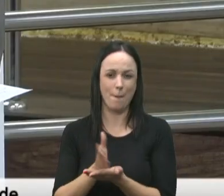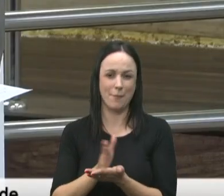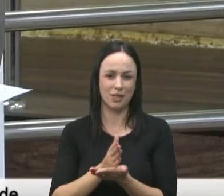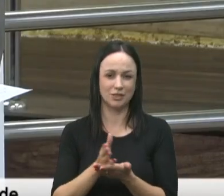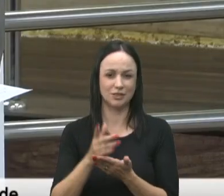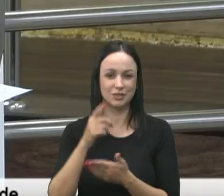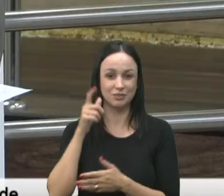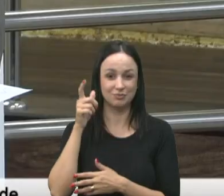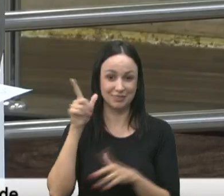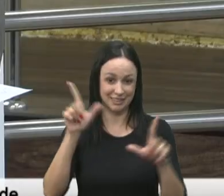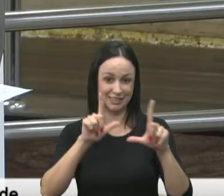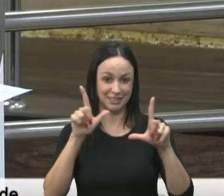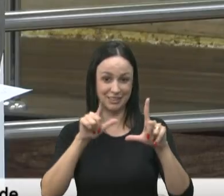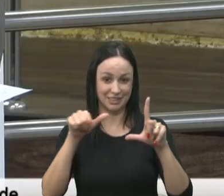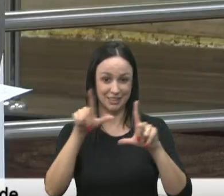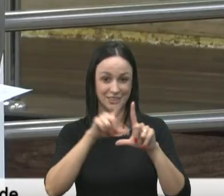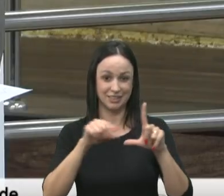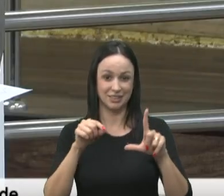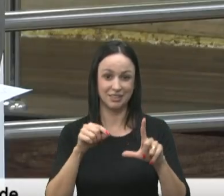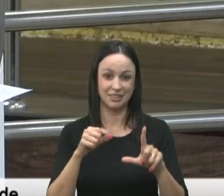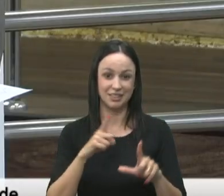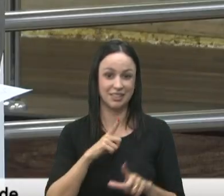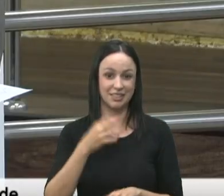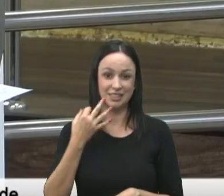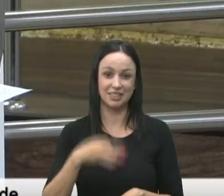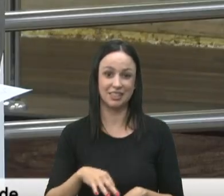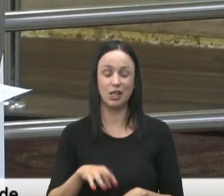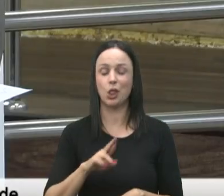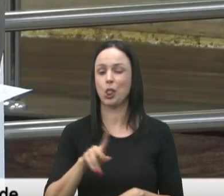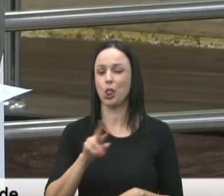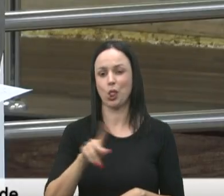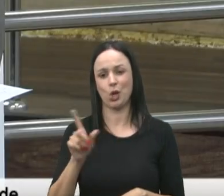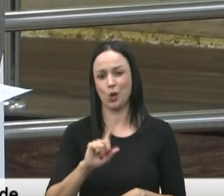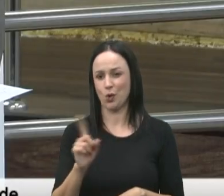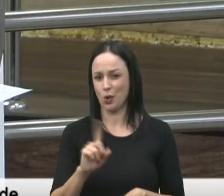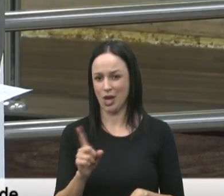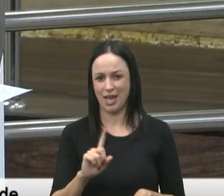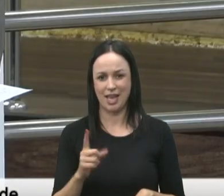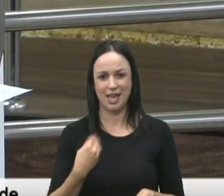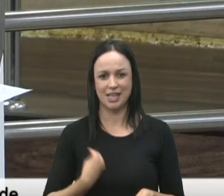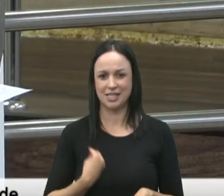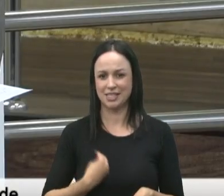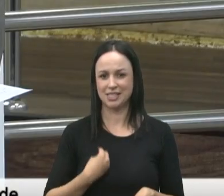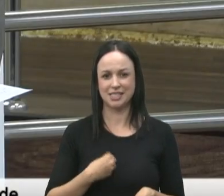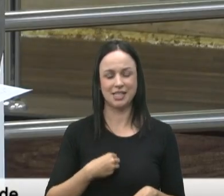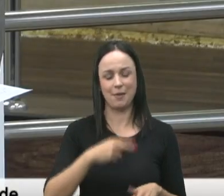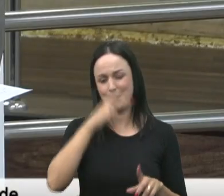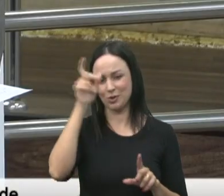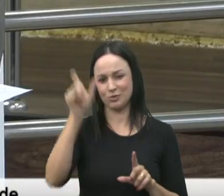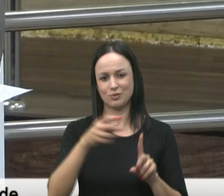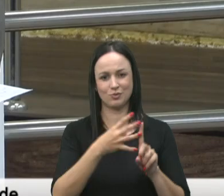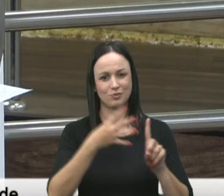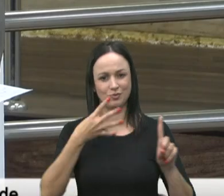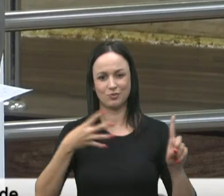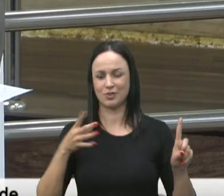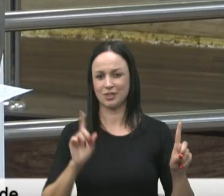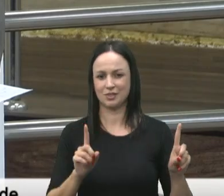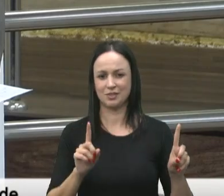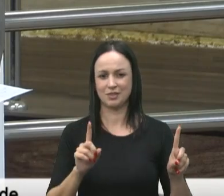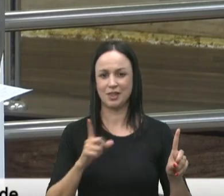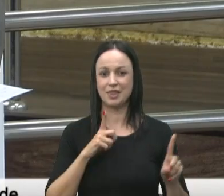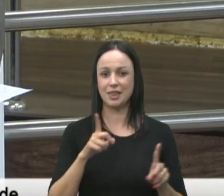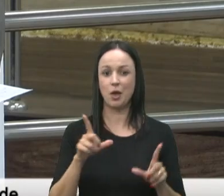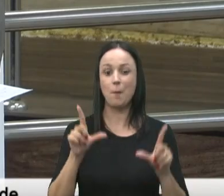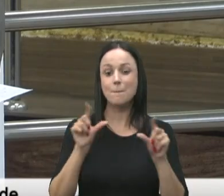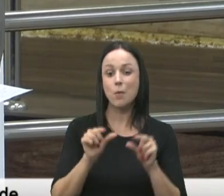assistindo a transmissão, eu tenho absoluta certeza que não é a existência de pessoas LGBTs, ou os poucos espaços que a